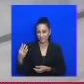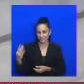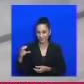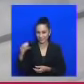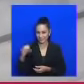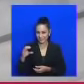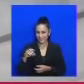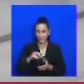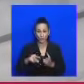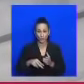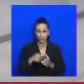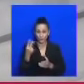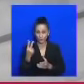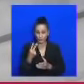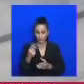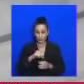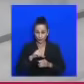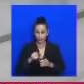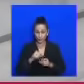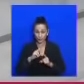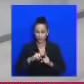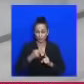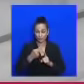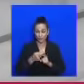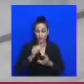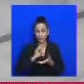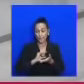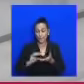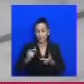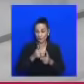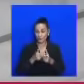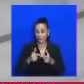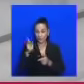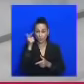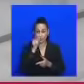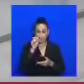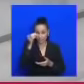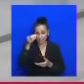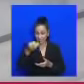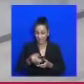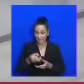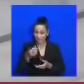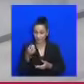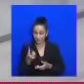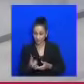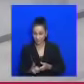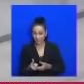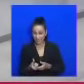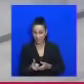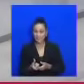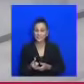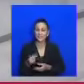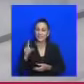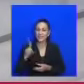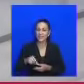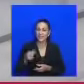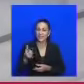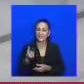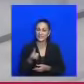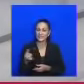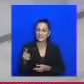R$2.255.025,24. No segundo sorteio da Dupla Cena, o prêmio que será dividido entre os acertadores dos 6 números será de